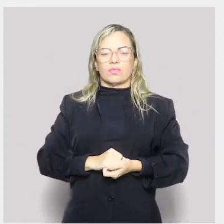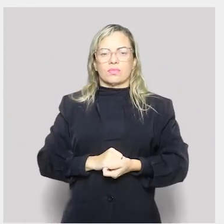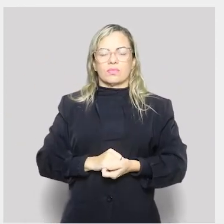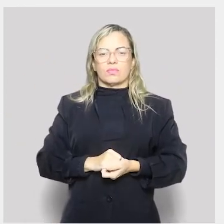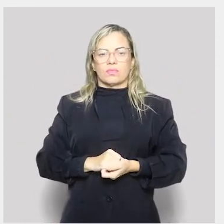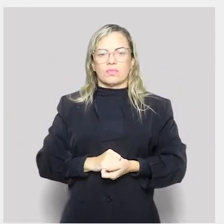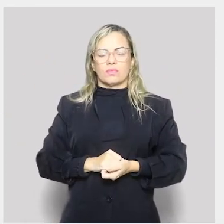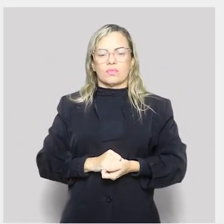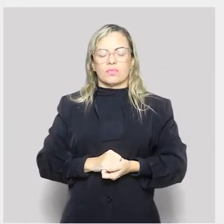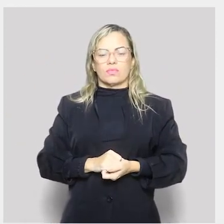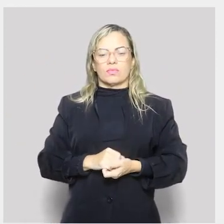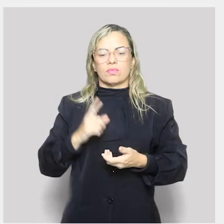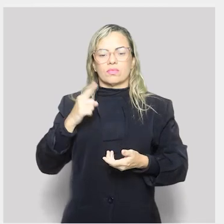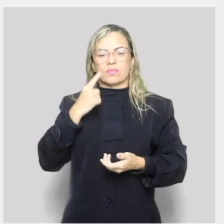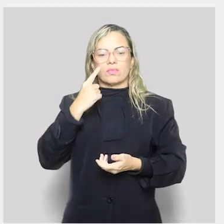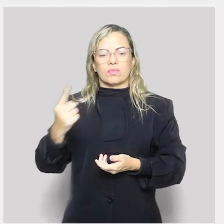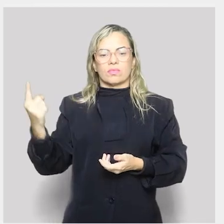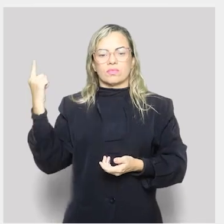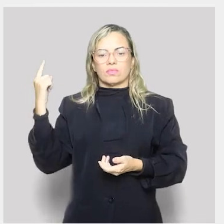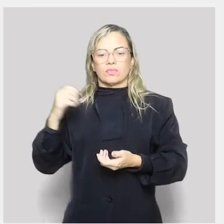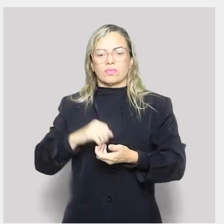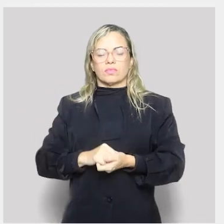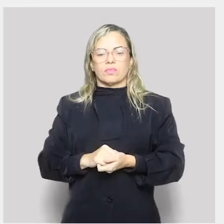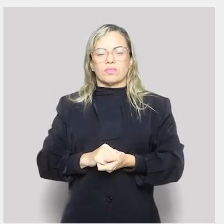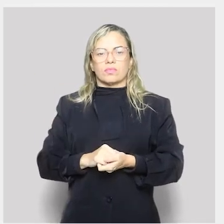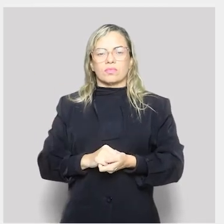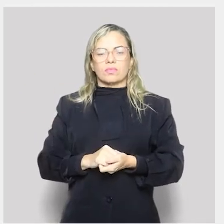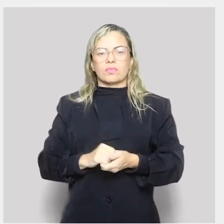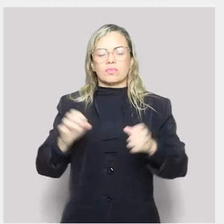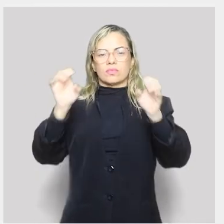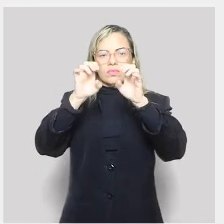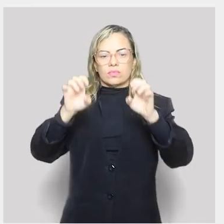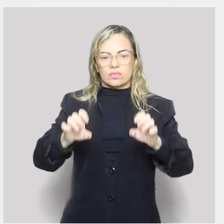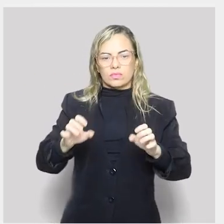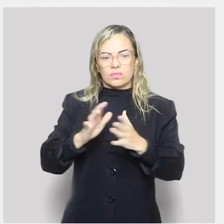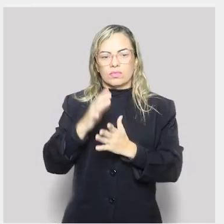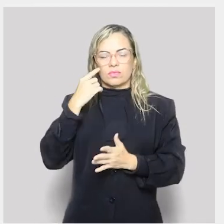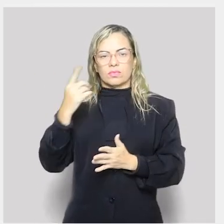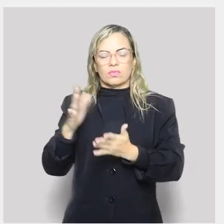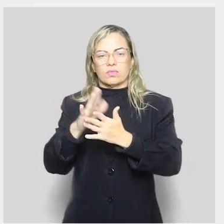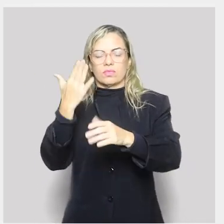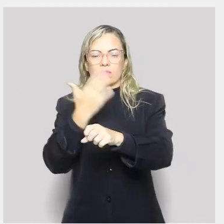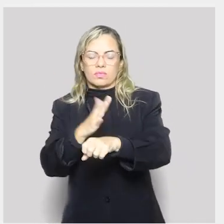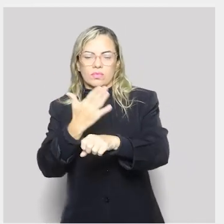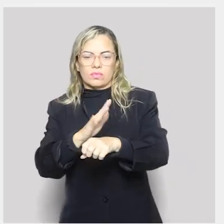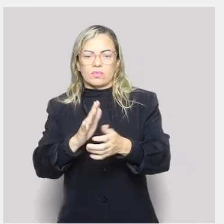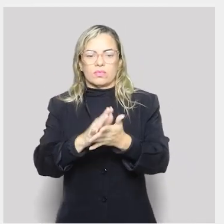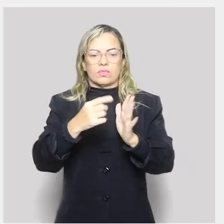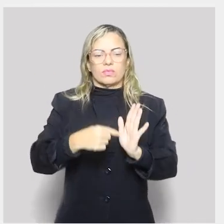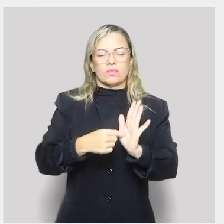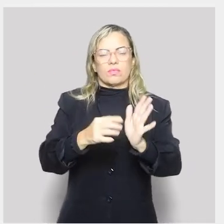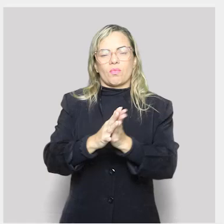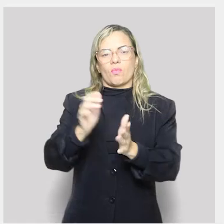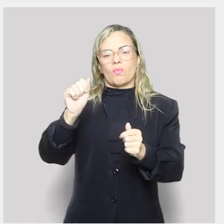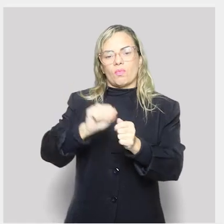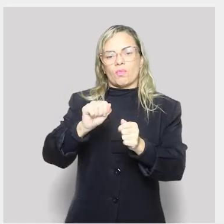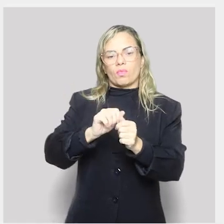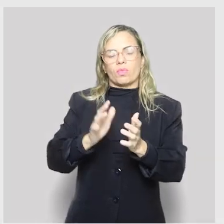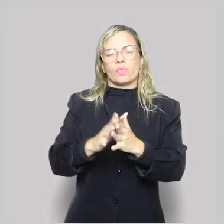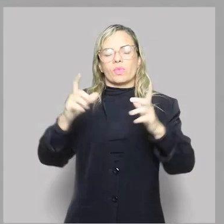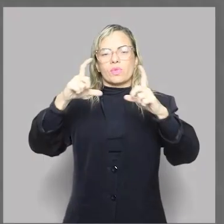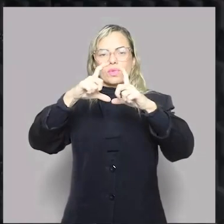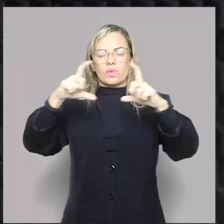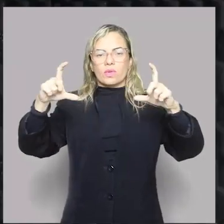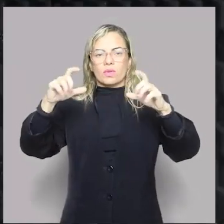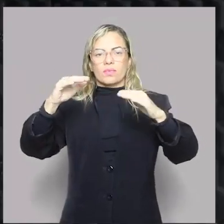edital, quando diz que você precisa fazer uma adequação no que diz respeito à coerência, ele está dizendo exatamente isso.